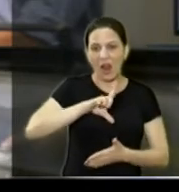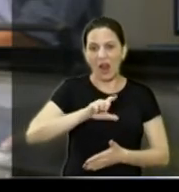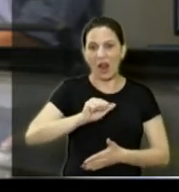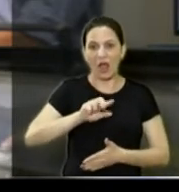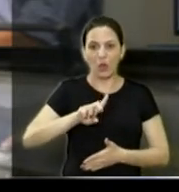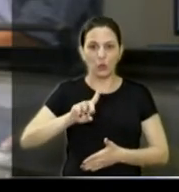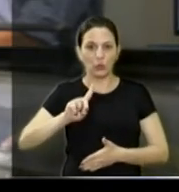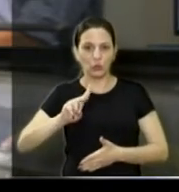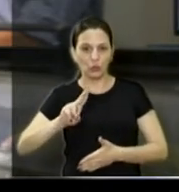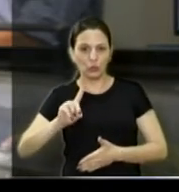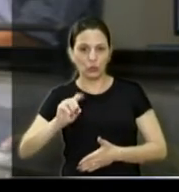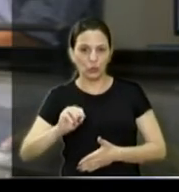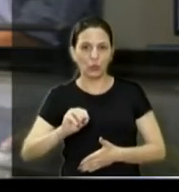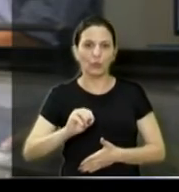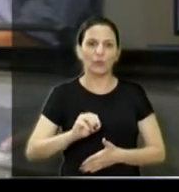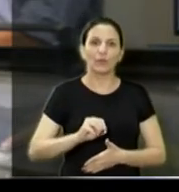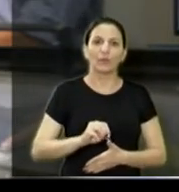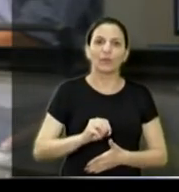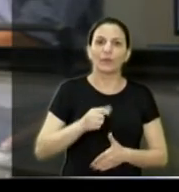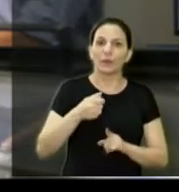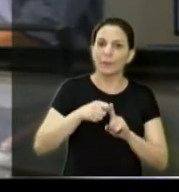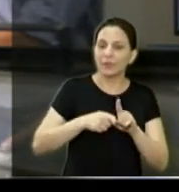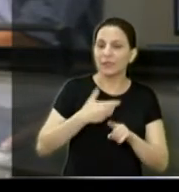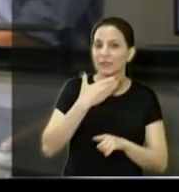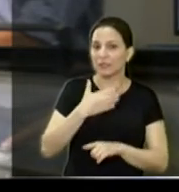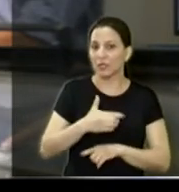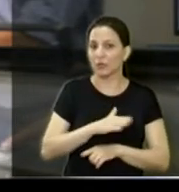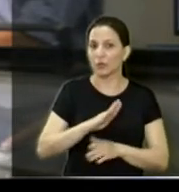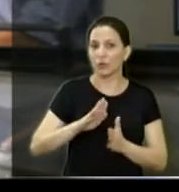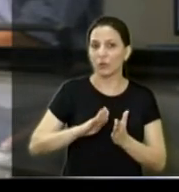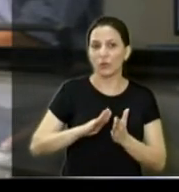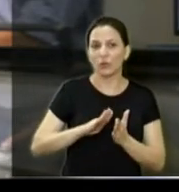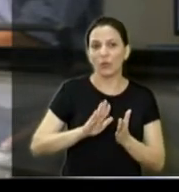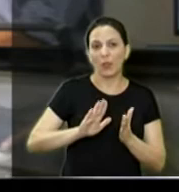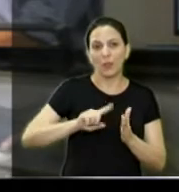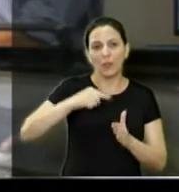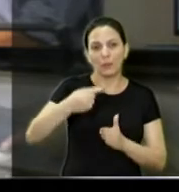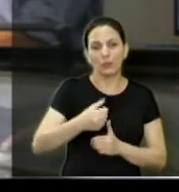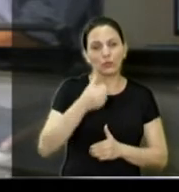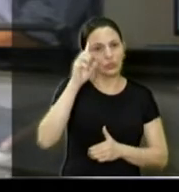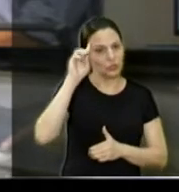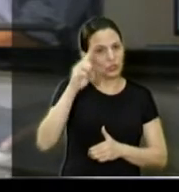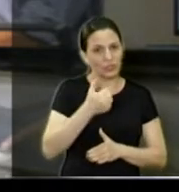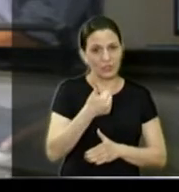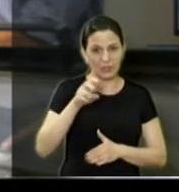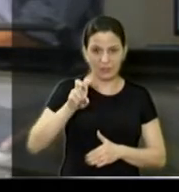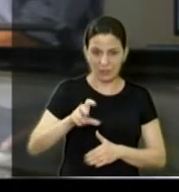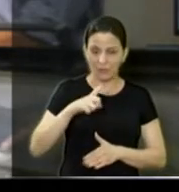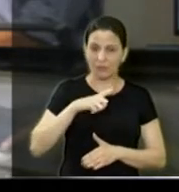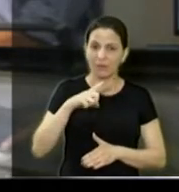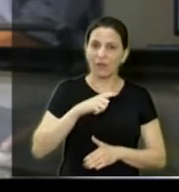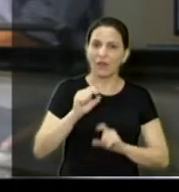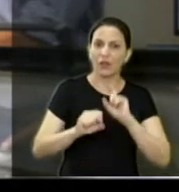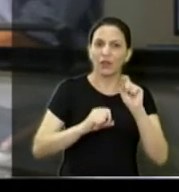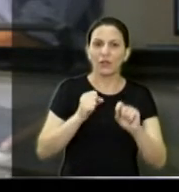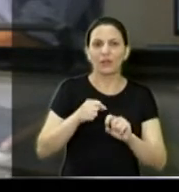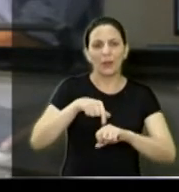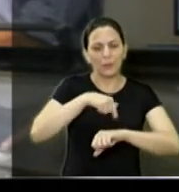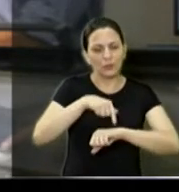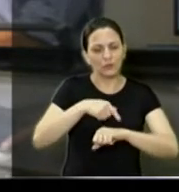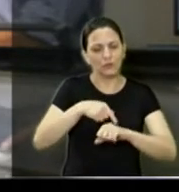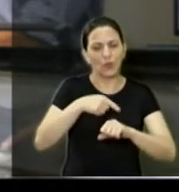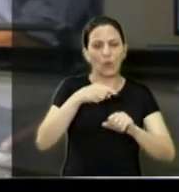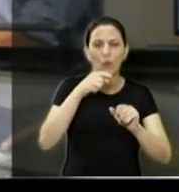quinzena de dezembro. Com a perda de cerca de 2 milhões do orçamento de 2018, devido ao fim da cobrança da taxa de manutenção de